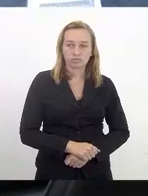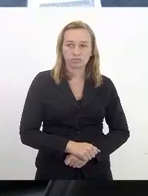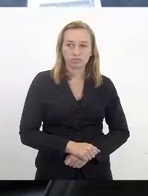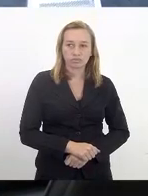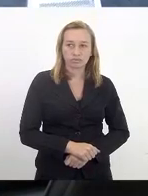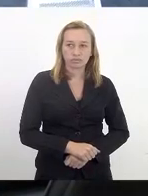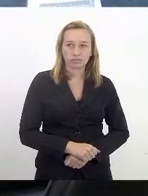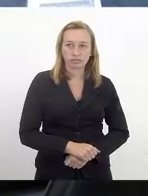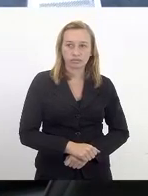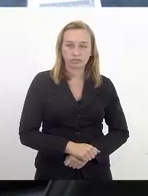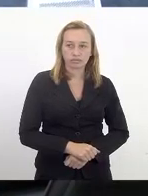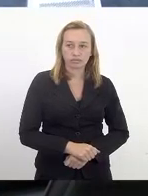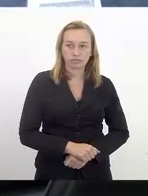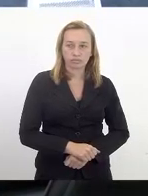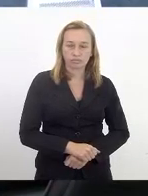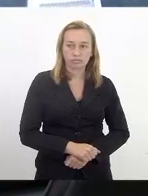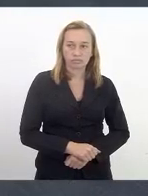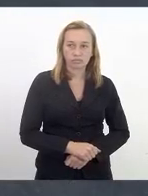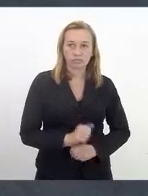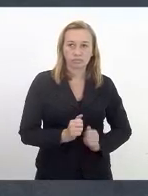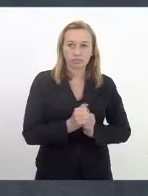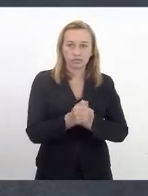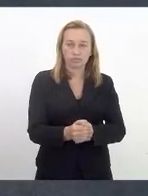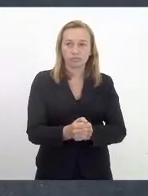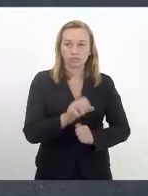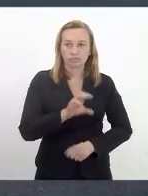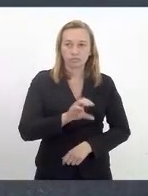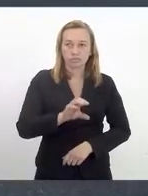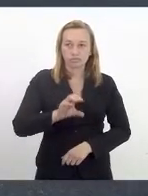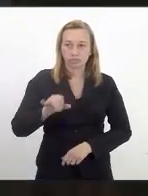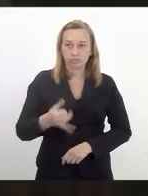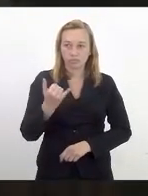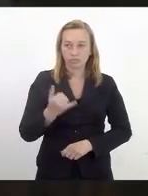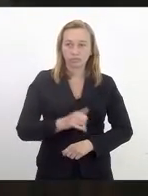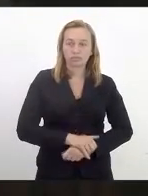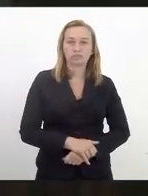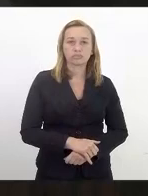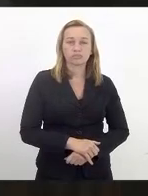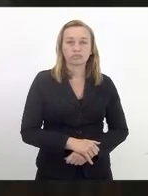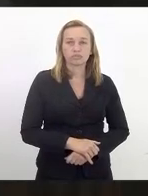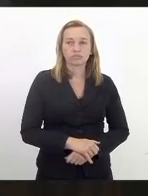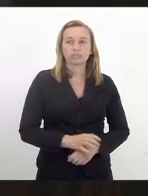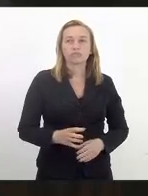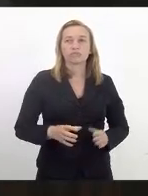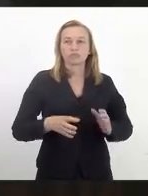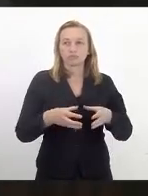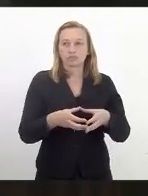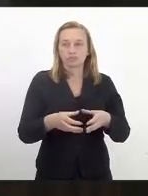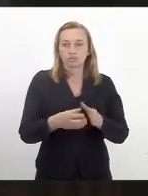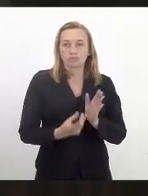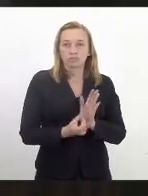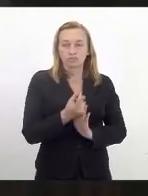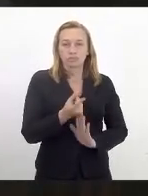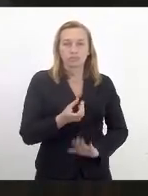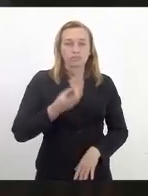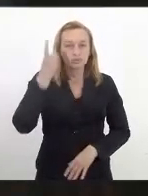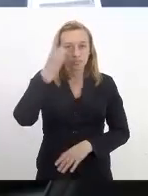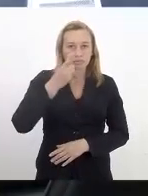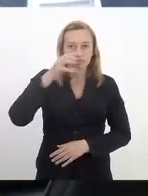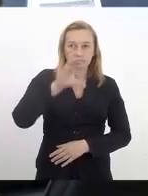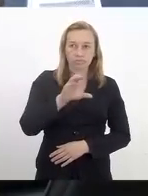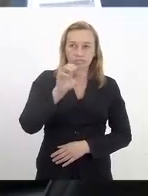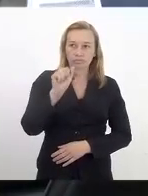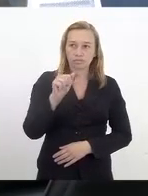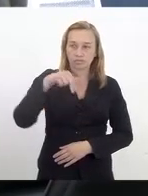eu acompanho o parecer da ccj pela comissão de orçamento Deputado Márcio canela